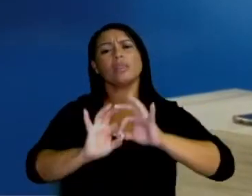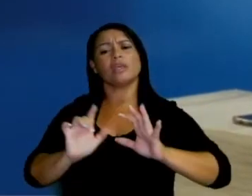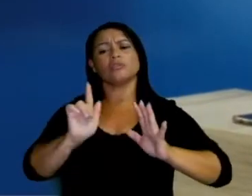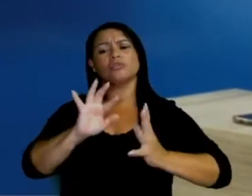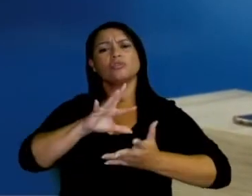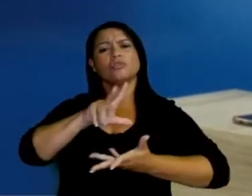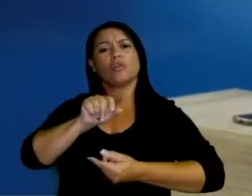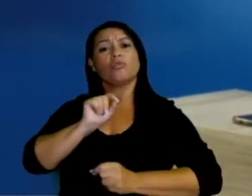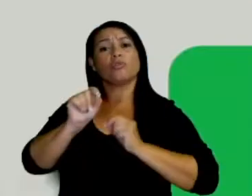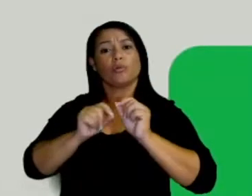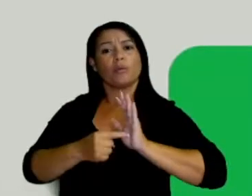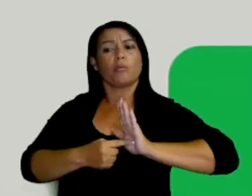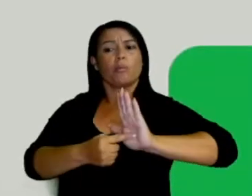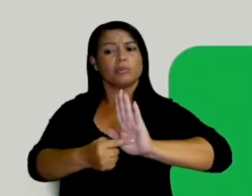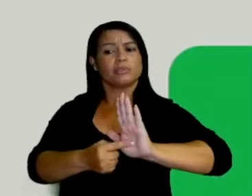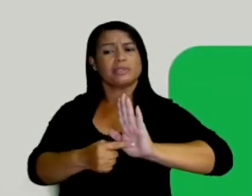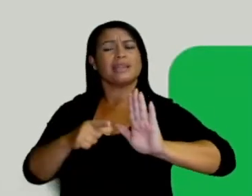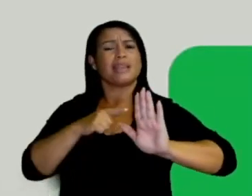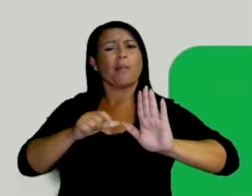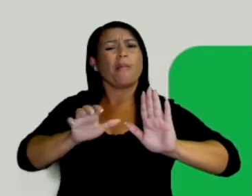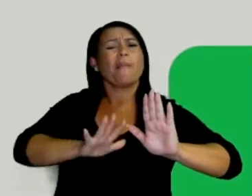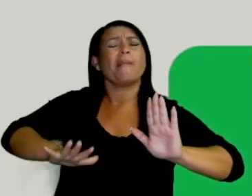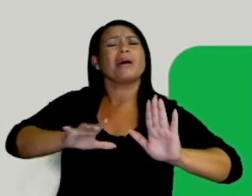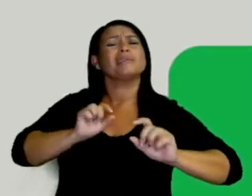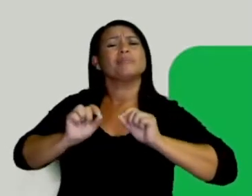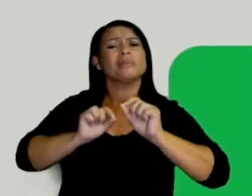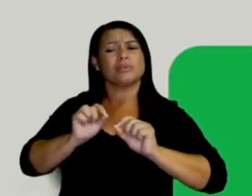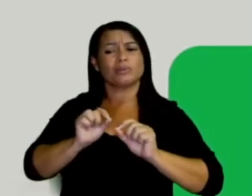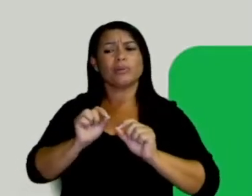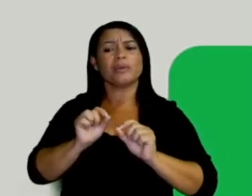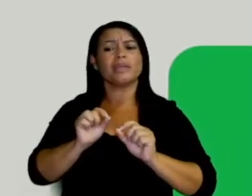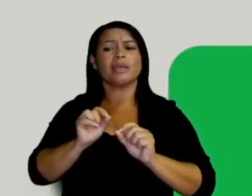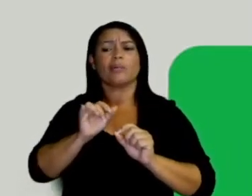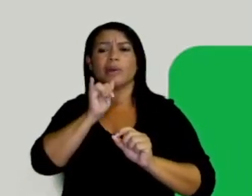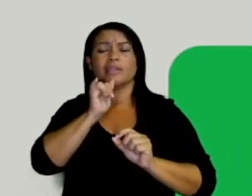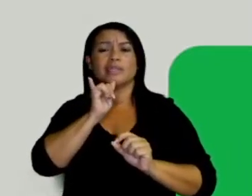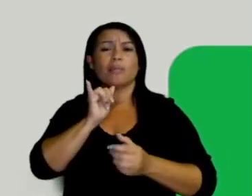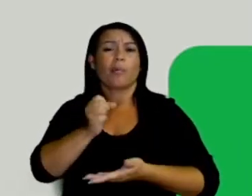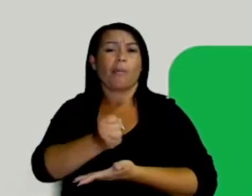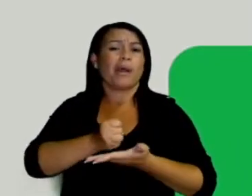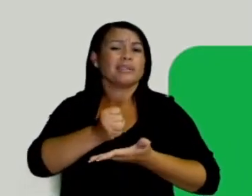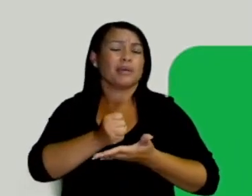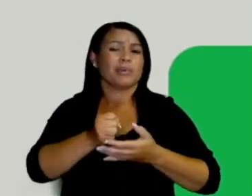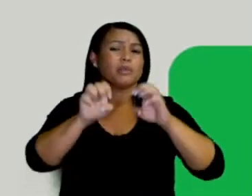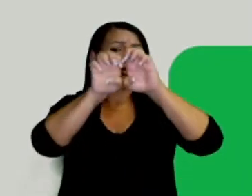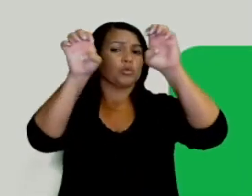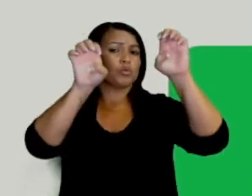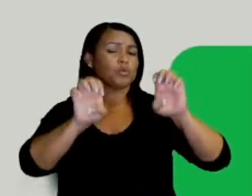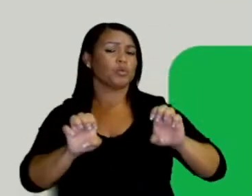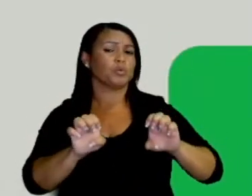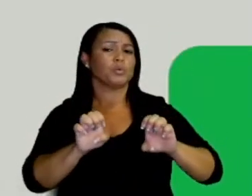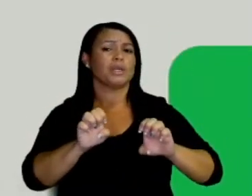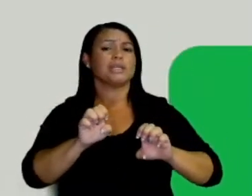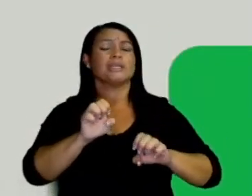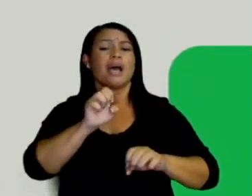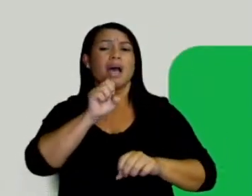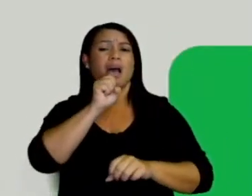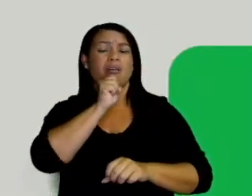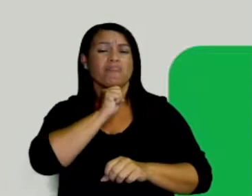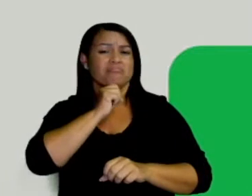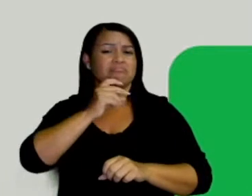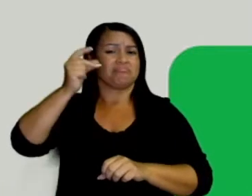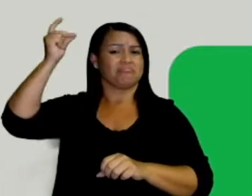a gente vai ter aí, ó, basicamente o nosso território é formado por estruturas antigas, né, e essas estruturas antigas a gente chama